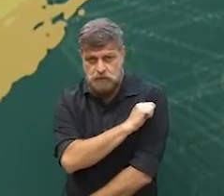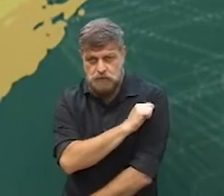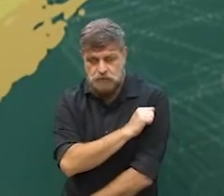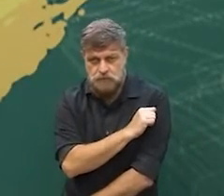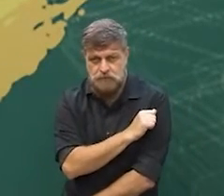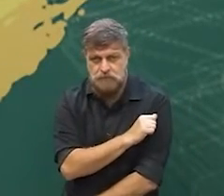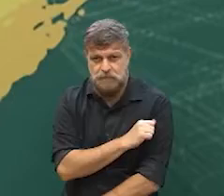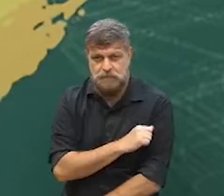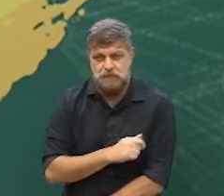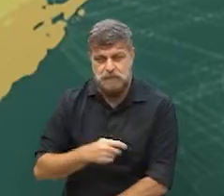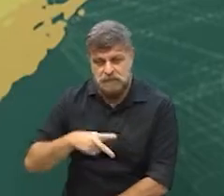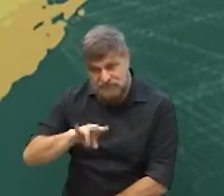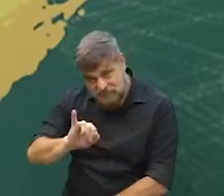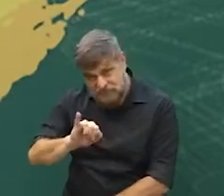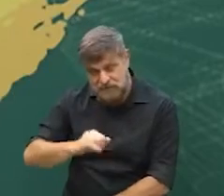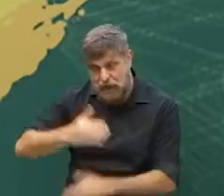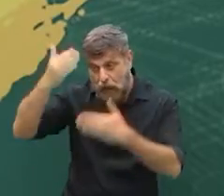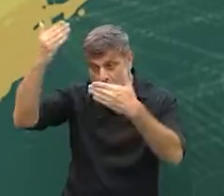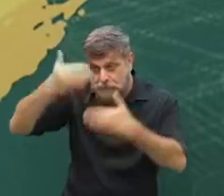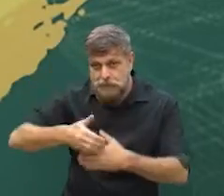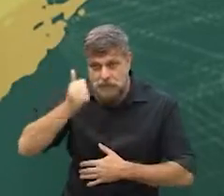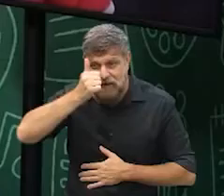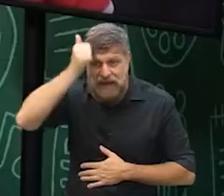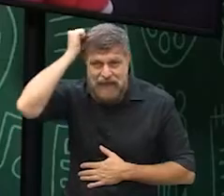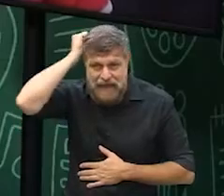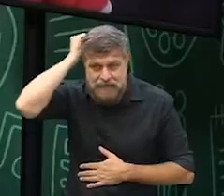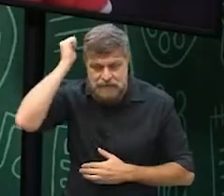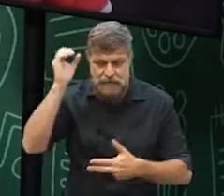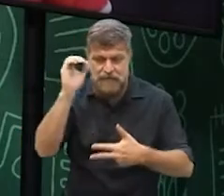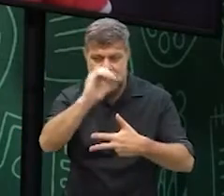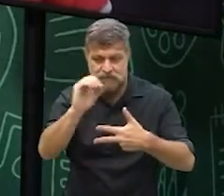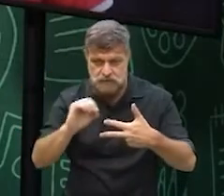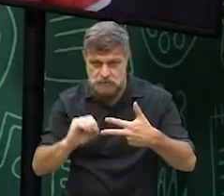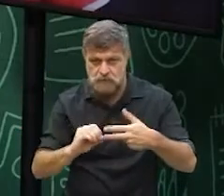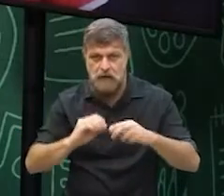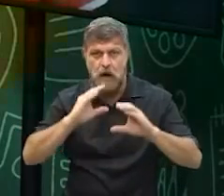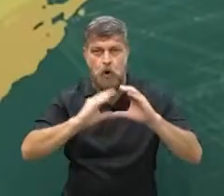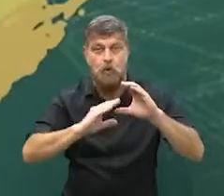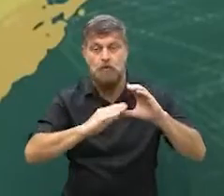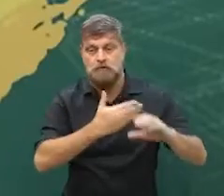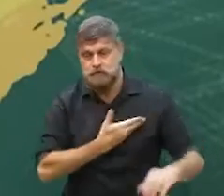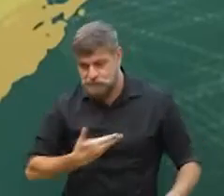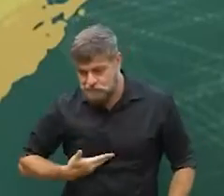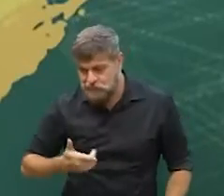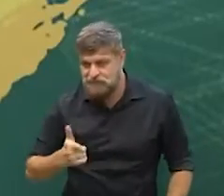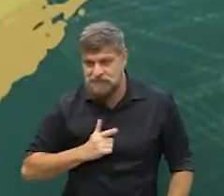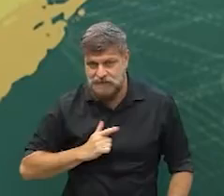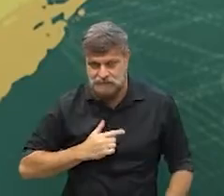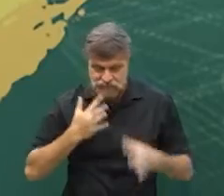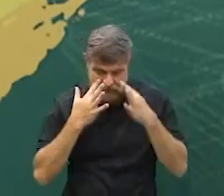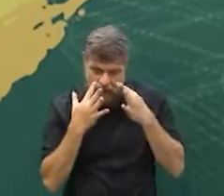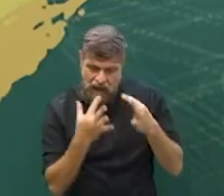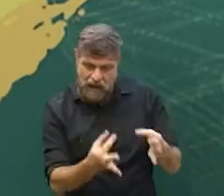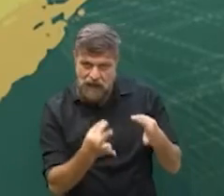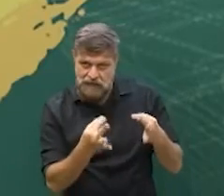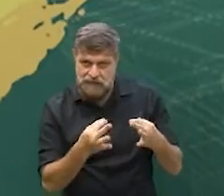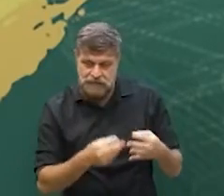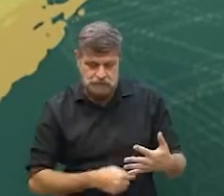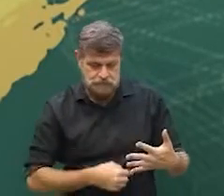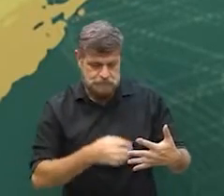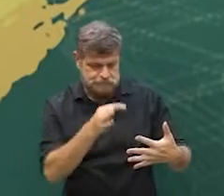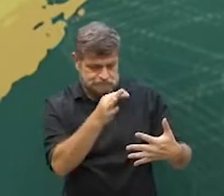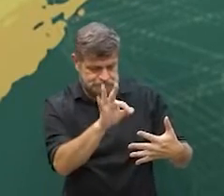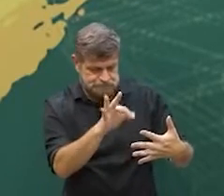que vai prestar Enem, vestibular, concurso público, cai atualidades, não é? Então, tem que estar atento com esse